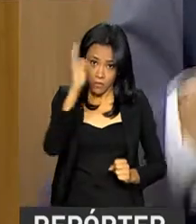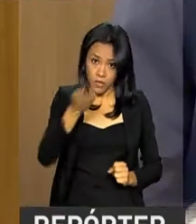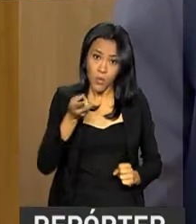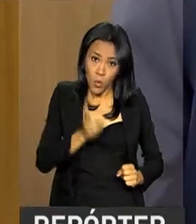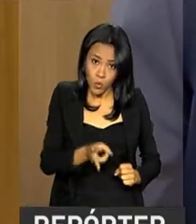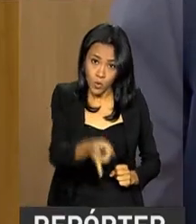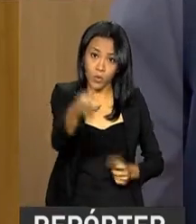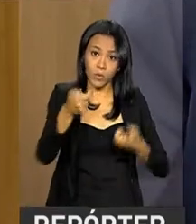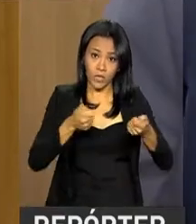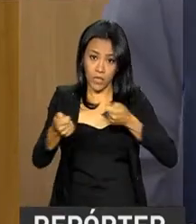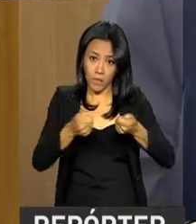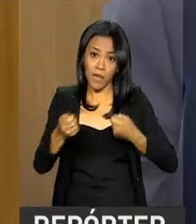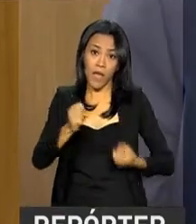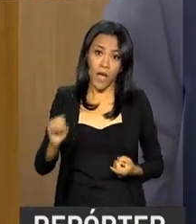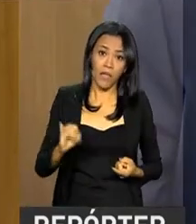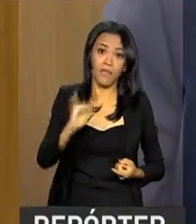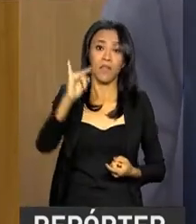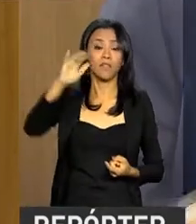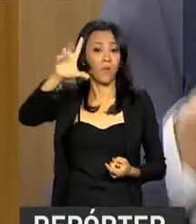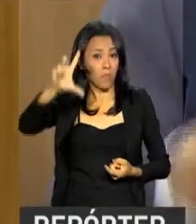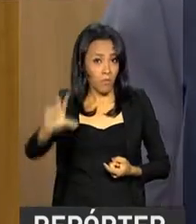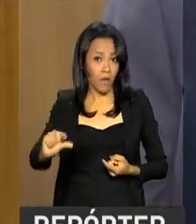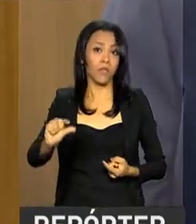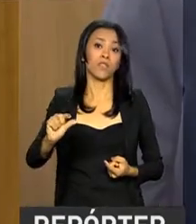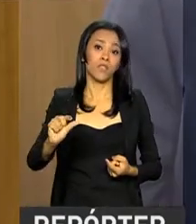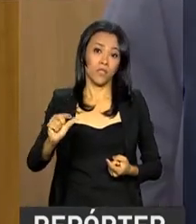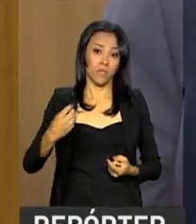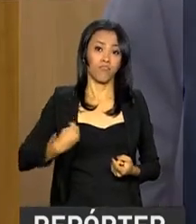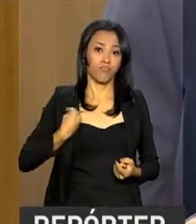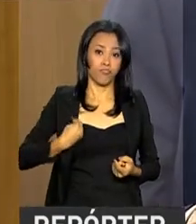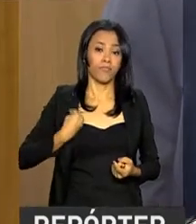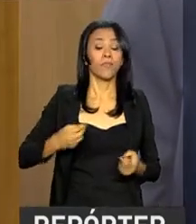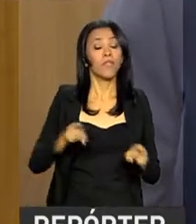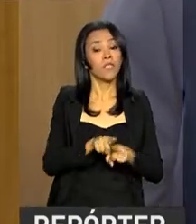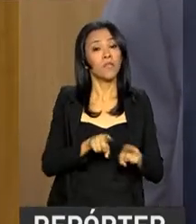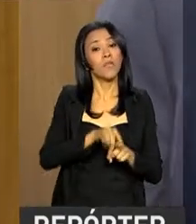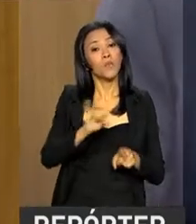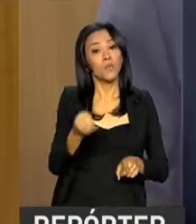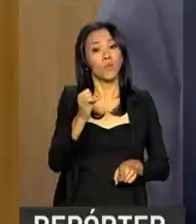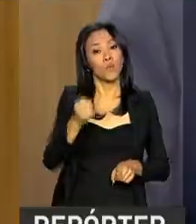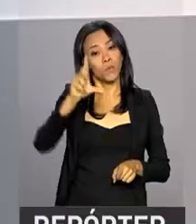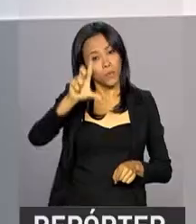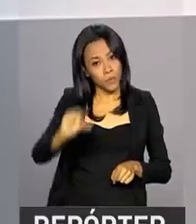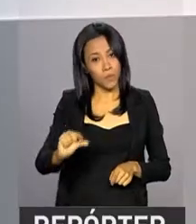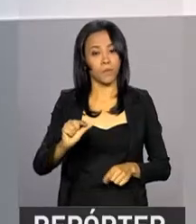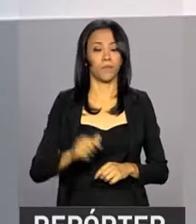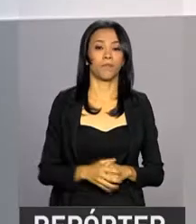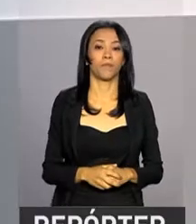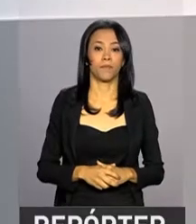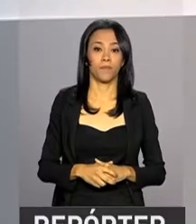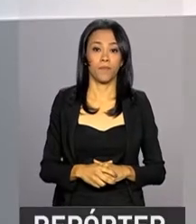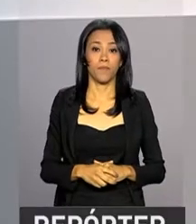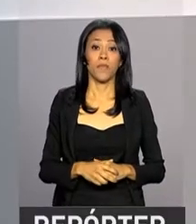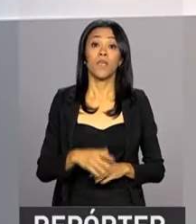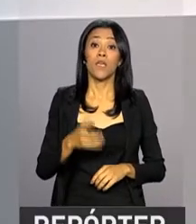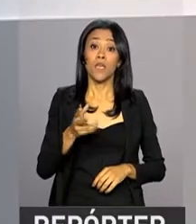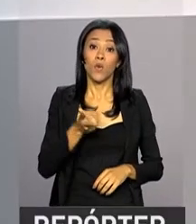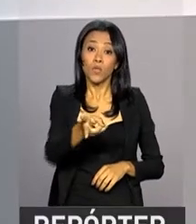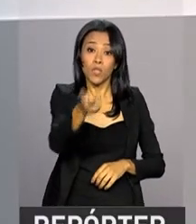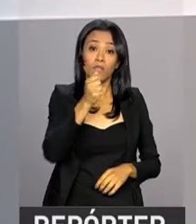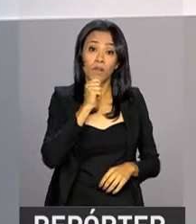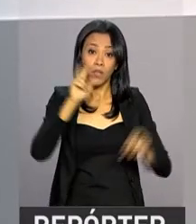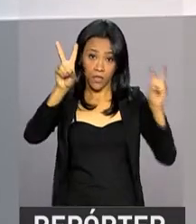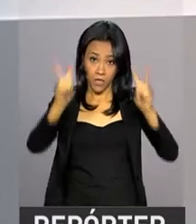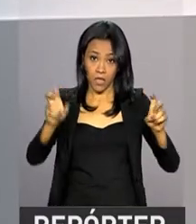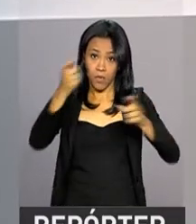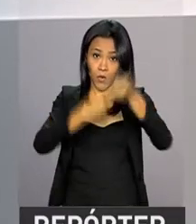equilibradas, a inflação baixa, como está, e os juros caindo, como estão. E ainda falando em economia,